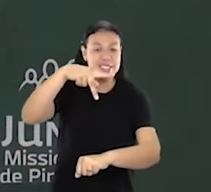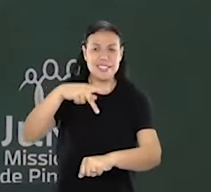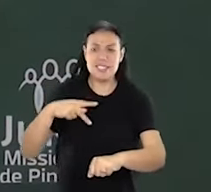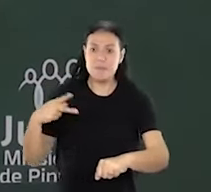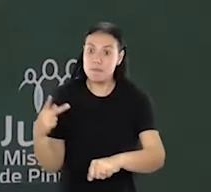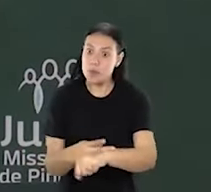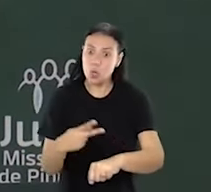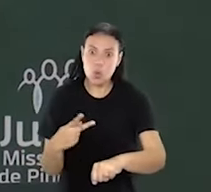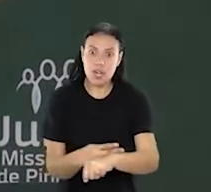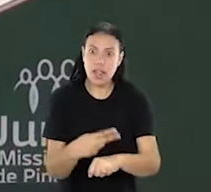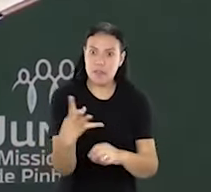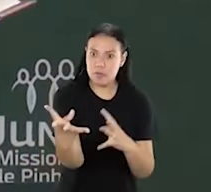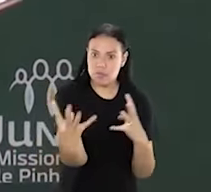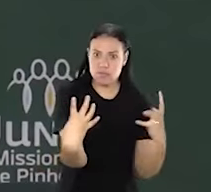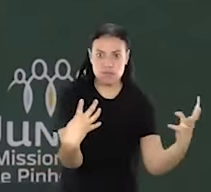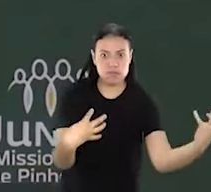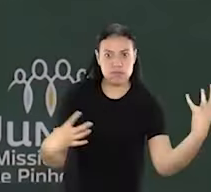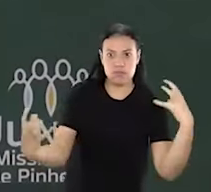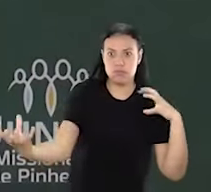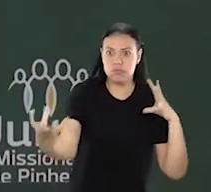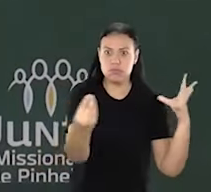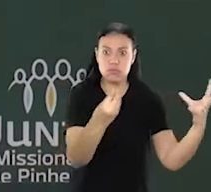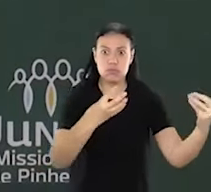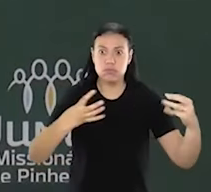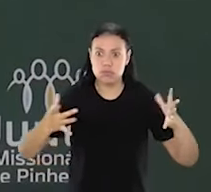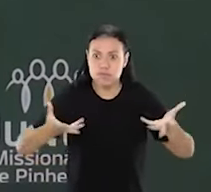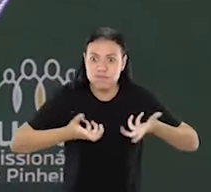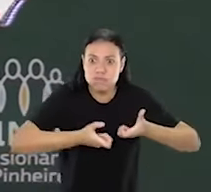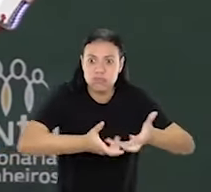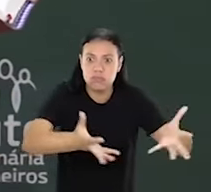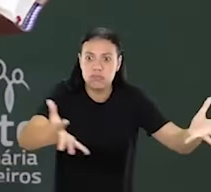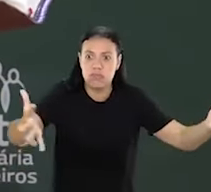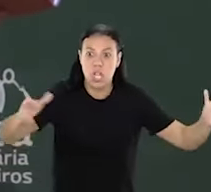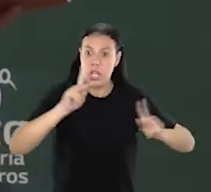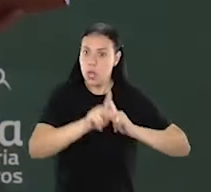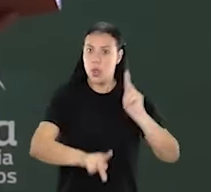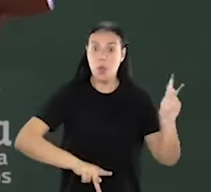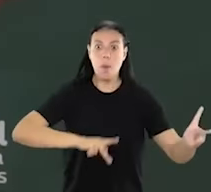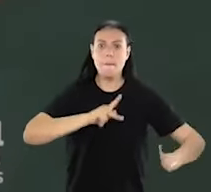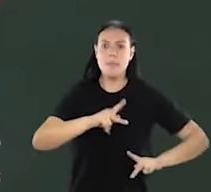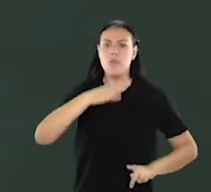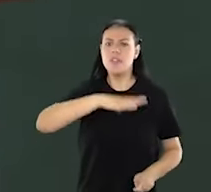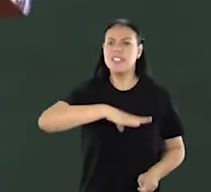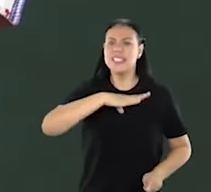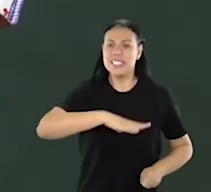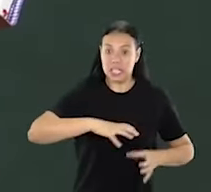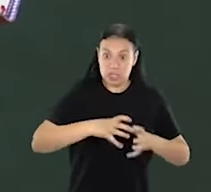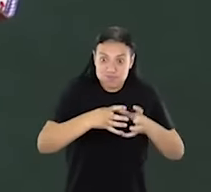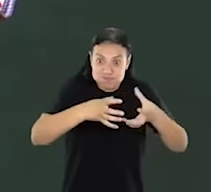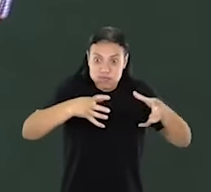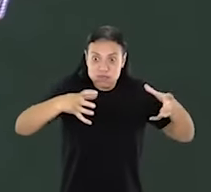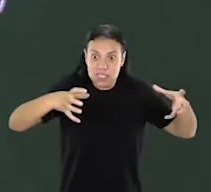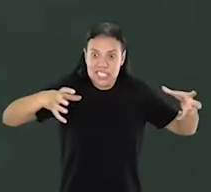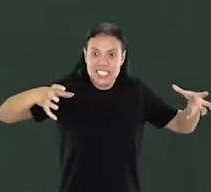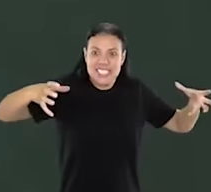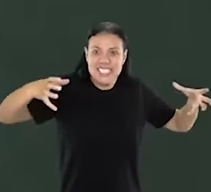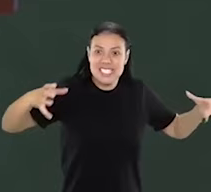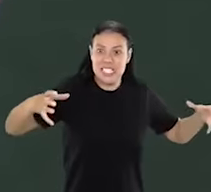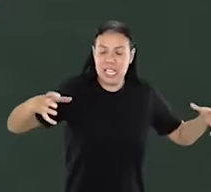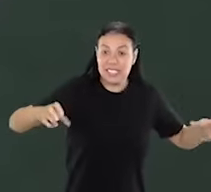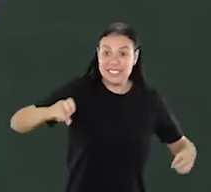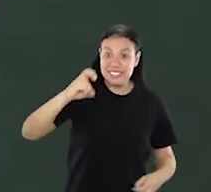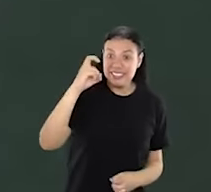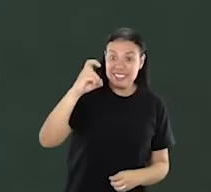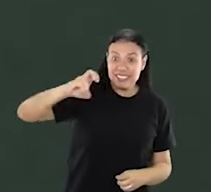com a estrutura da cidade, porque a população da cidade crescia nessa festa